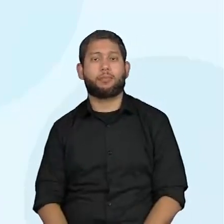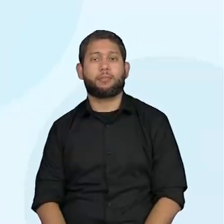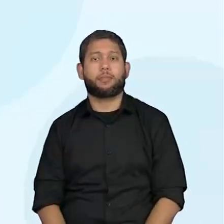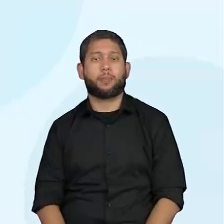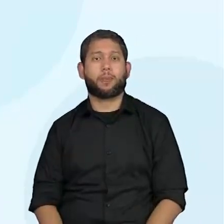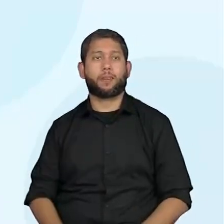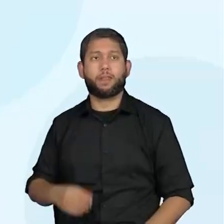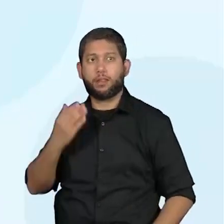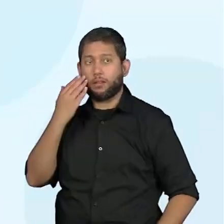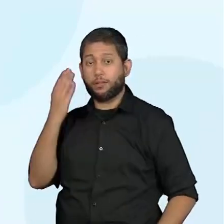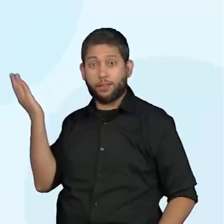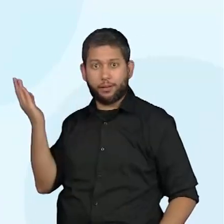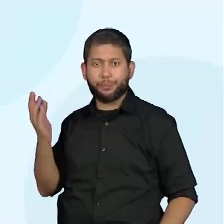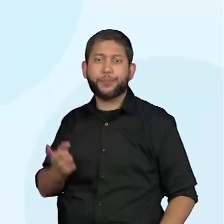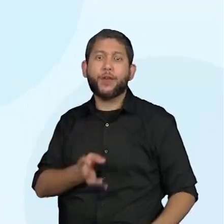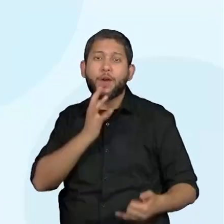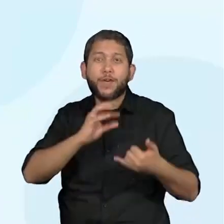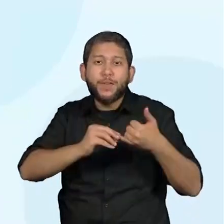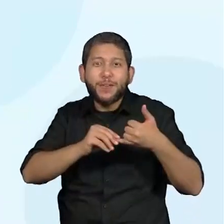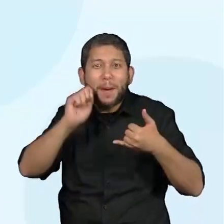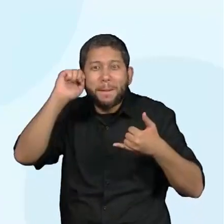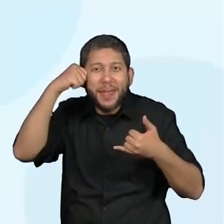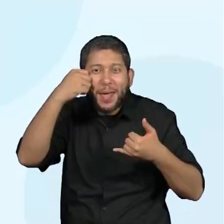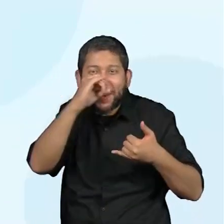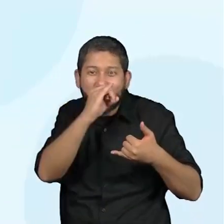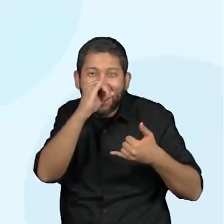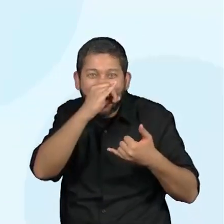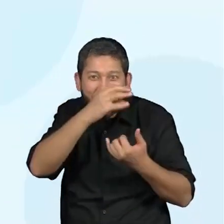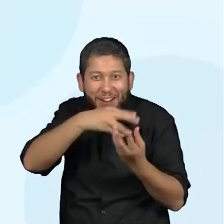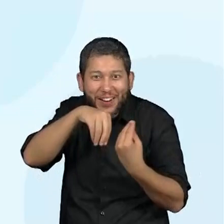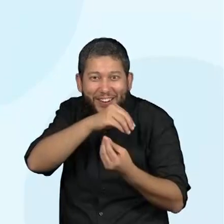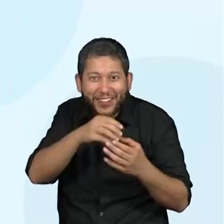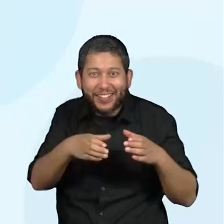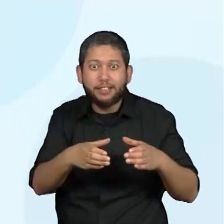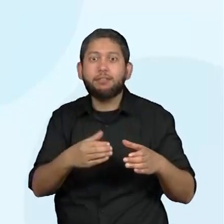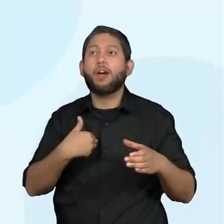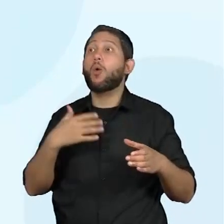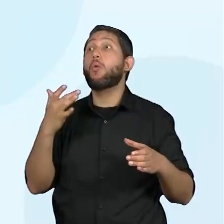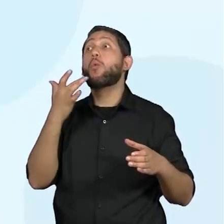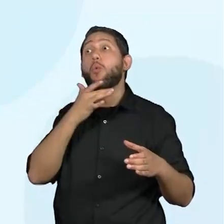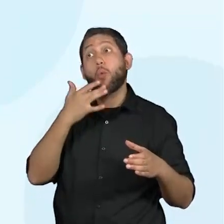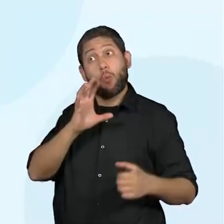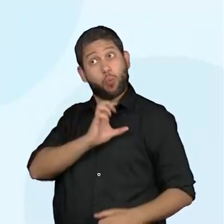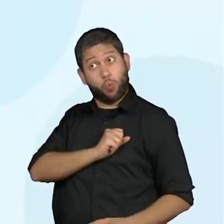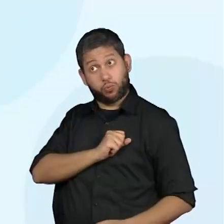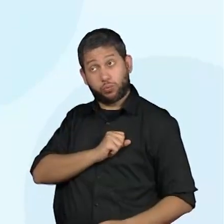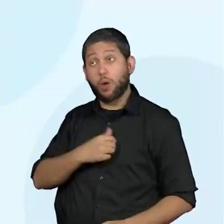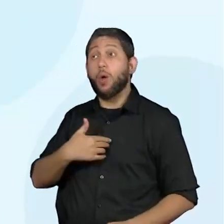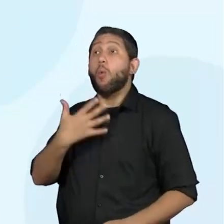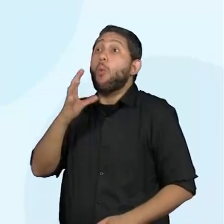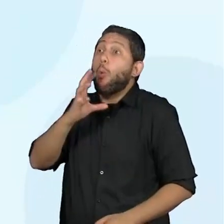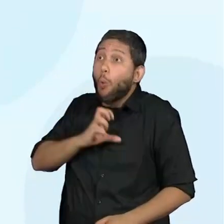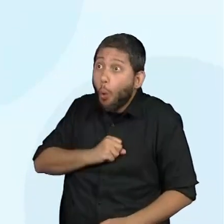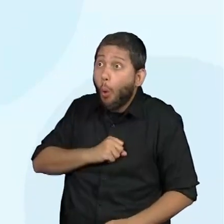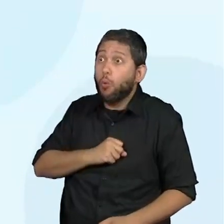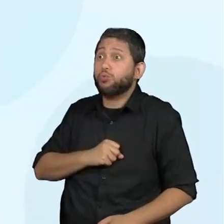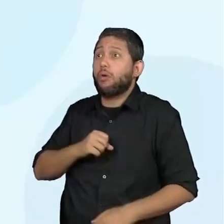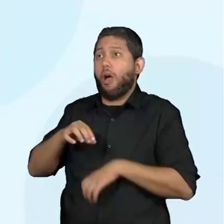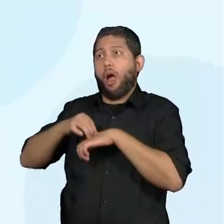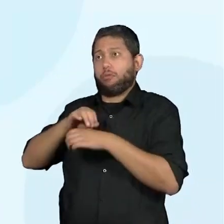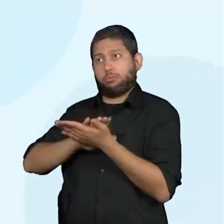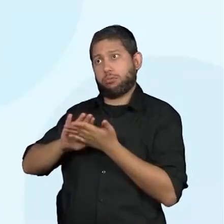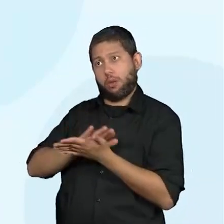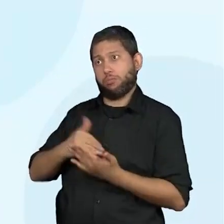só. Uma bela feijoada. Feijoada, Pro. Eu gosto da feijoada vegetariana, olha, é uma delícia. Isso